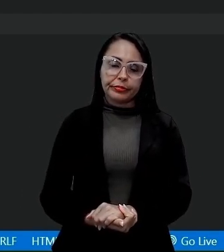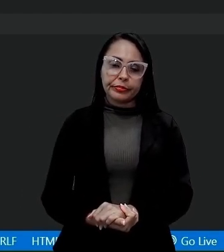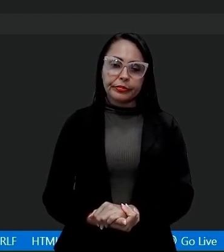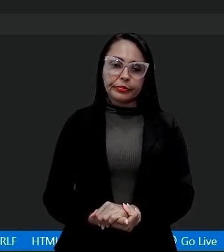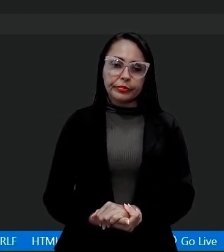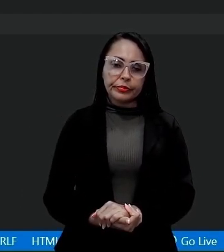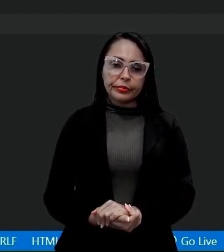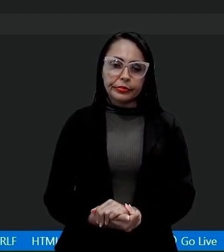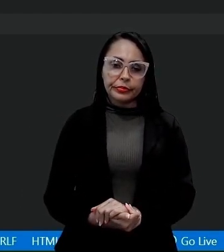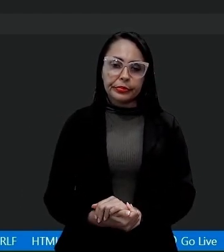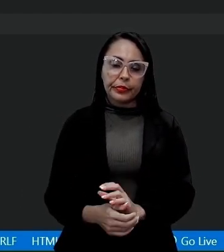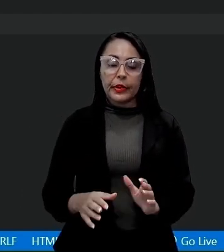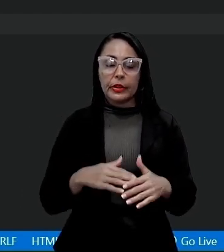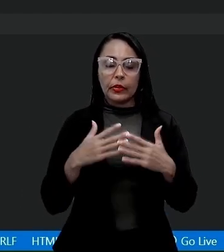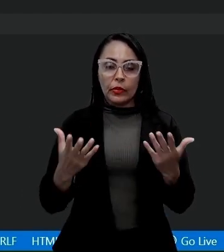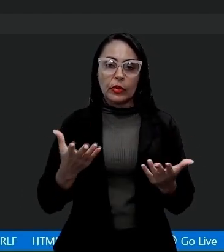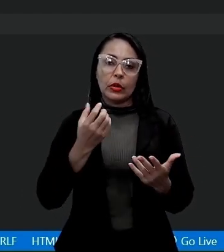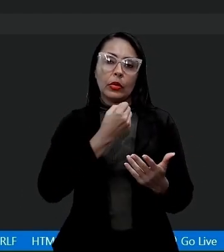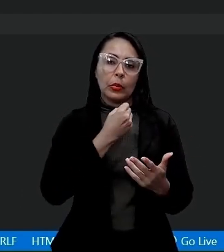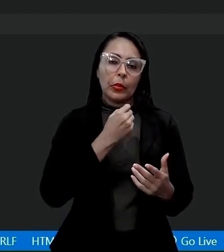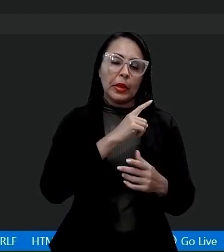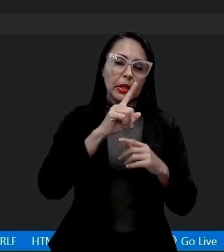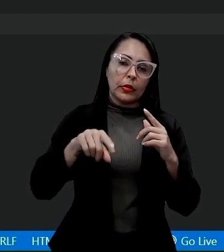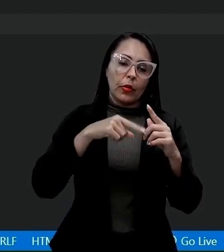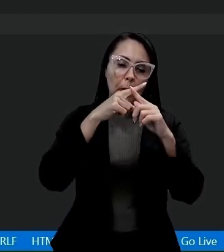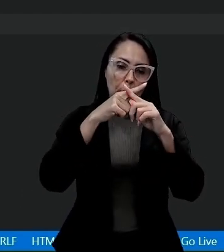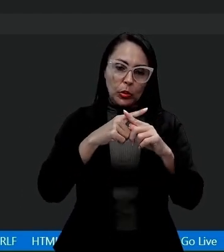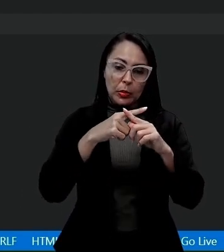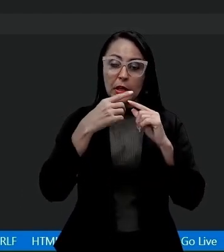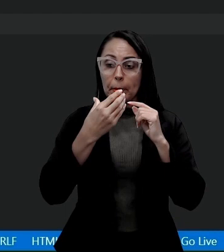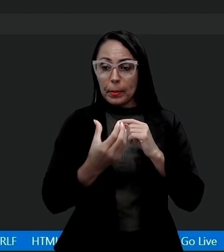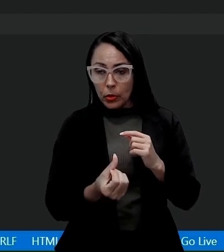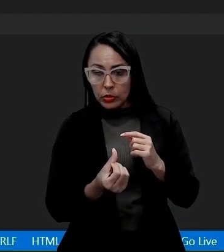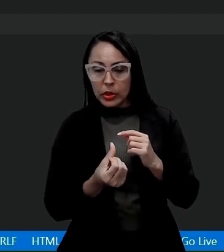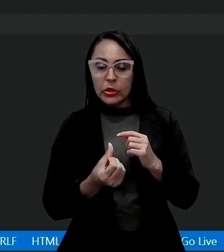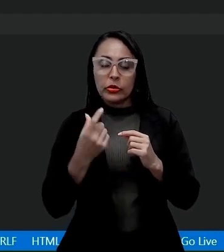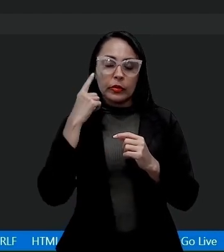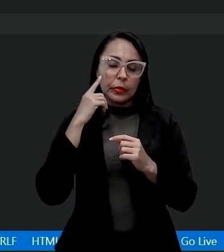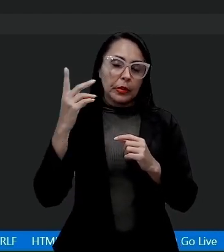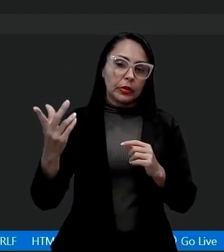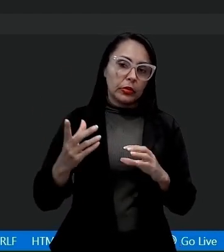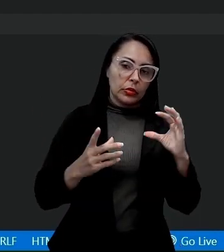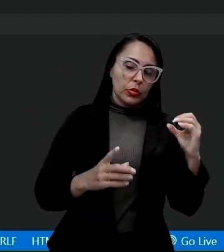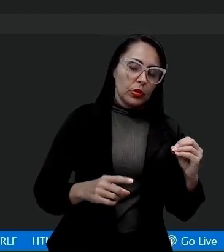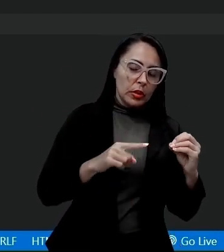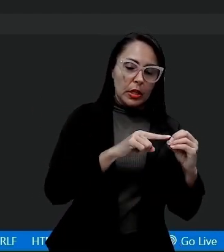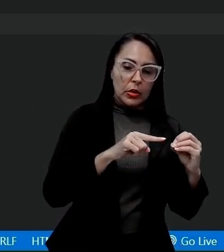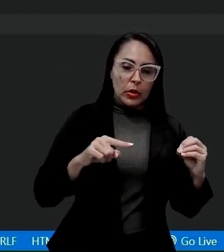Então, eu vou gerar aqui esse número e vou multiplicar por 6, tendo um número entre 0 e